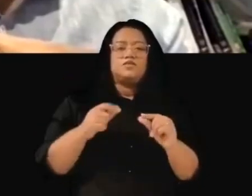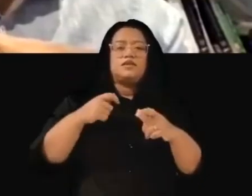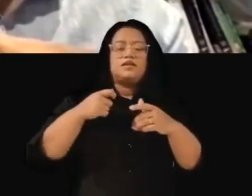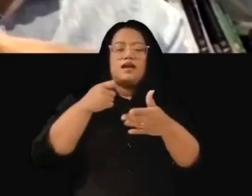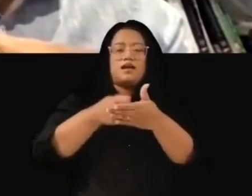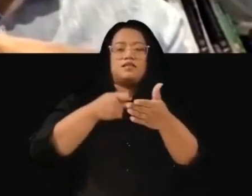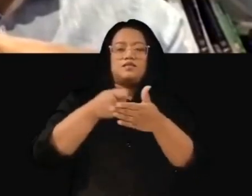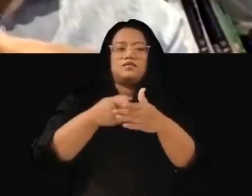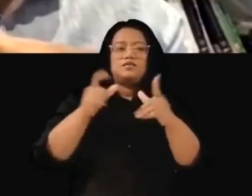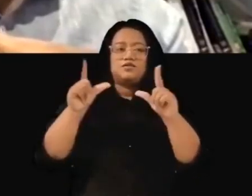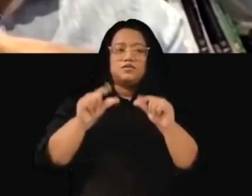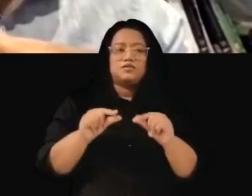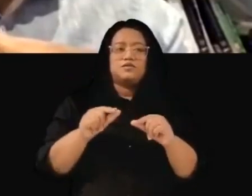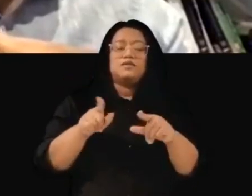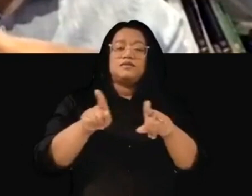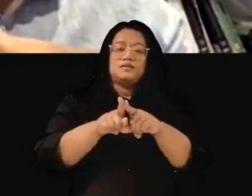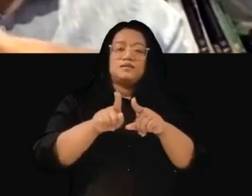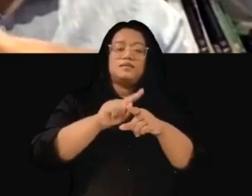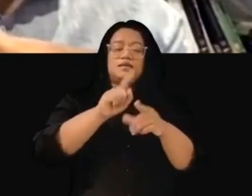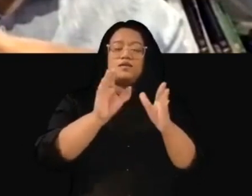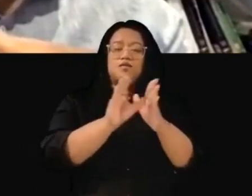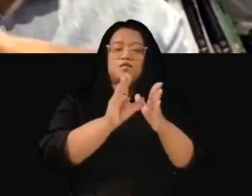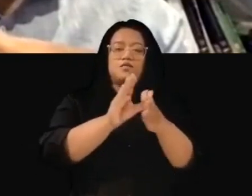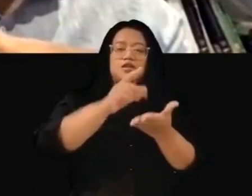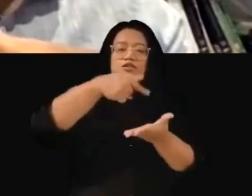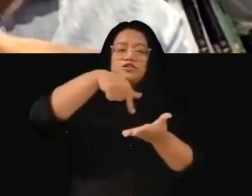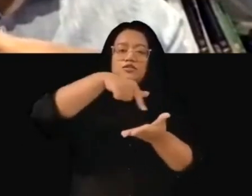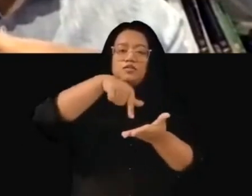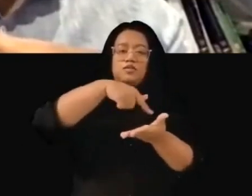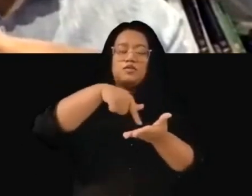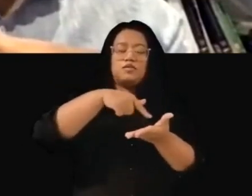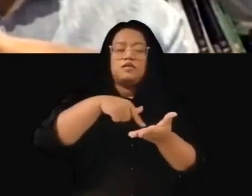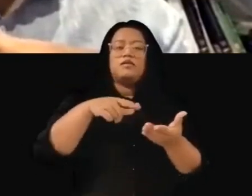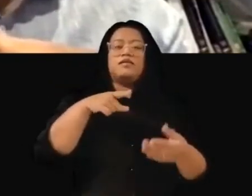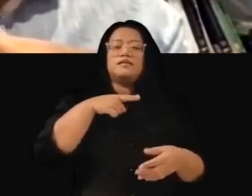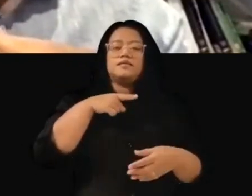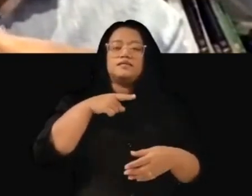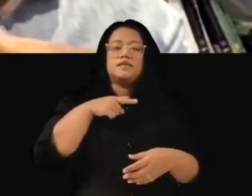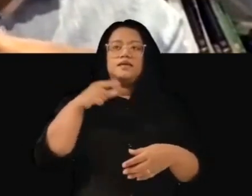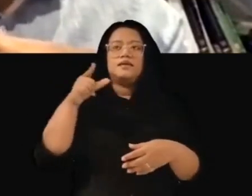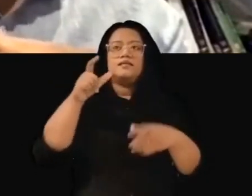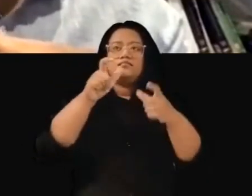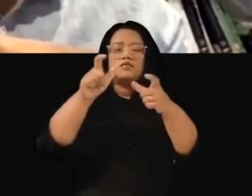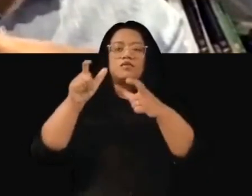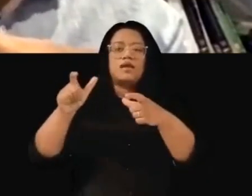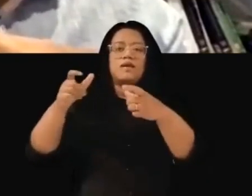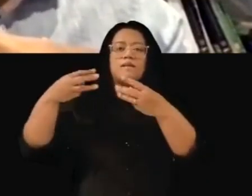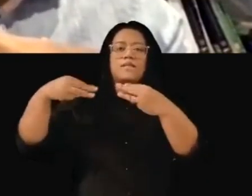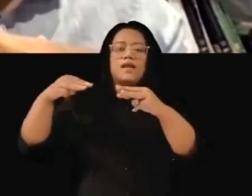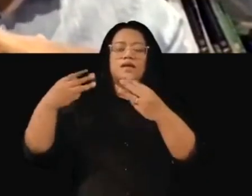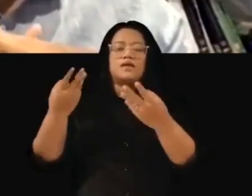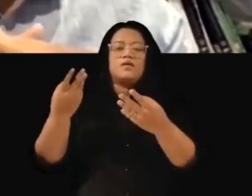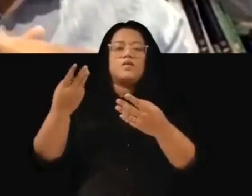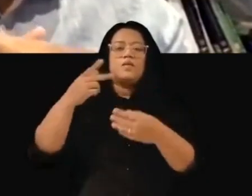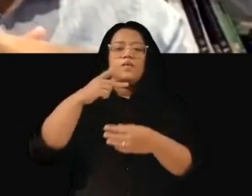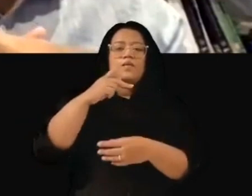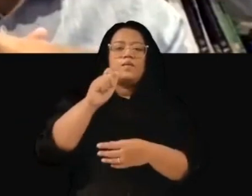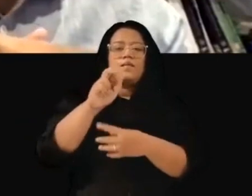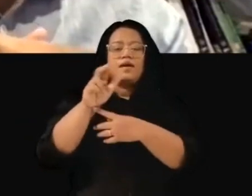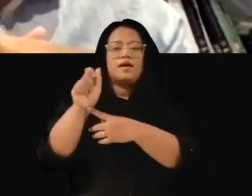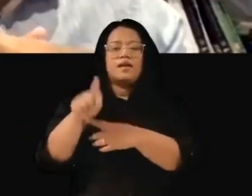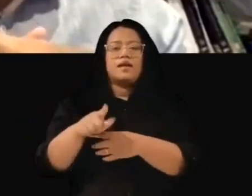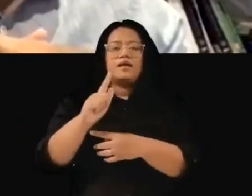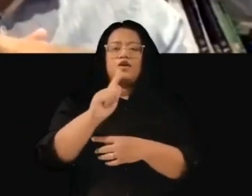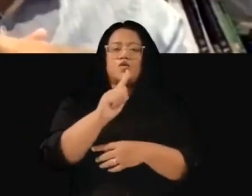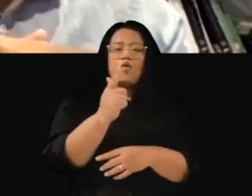a comunidade quilombola, né? Que em vários estados brasileiros, especialmente Maranhão, Pará, Goiás, mesmo